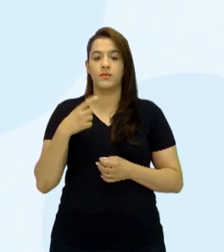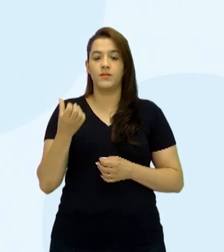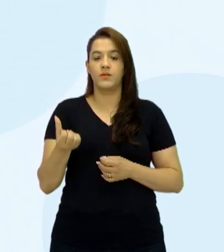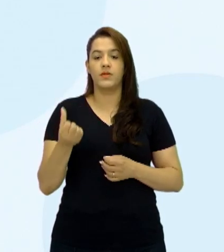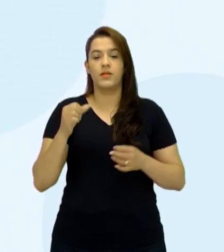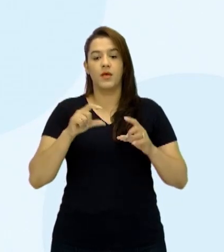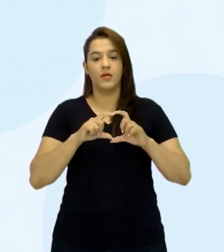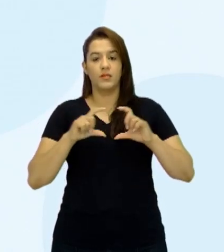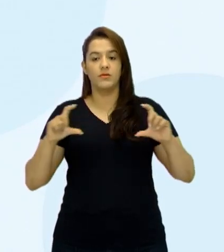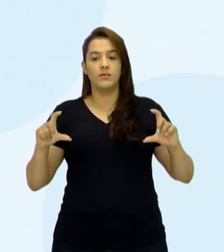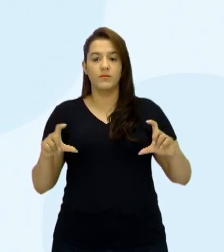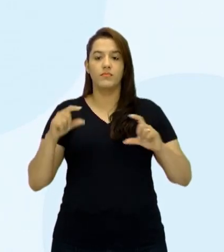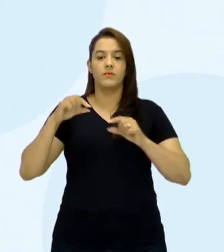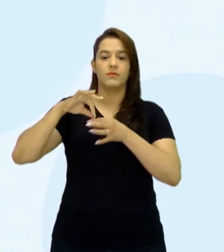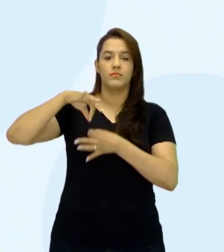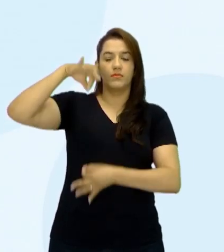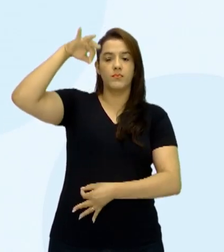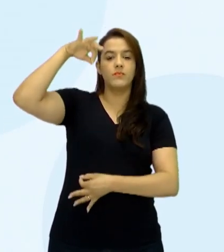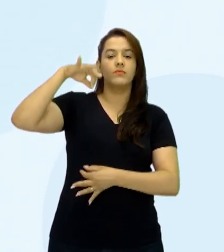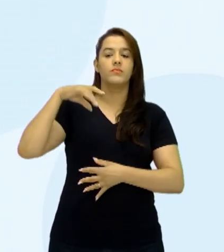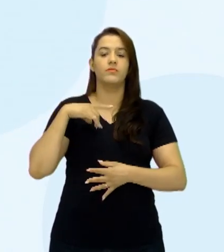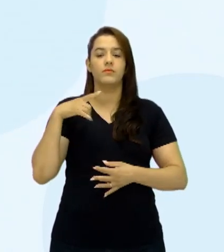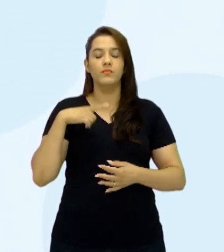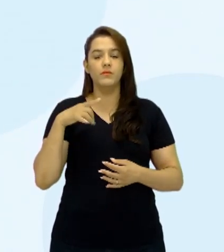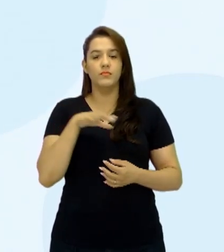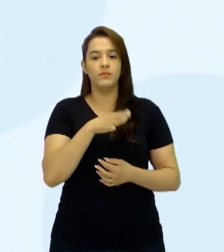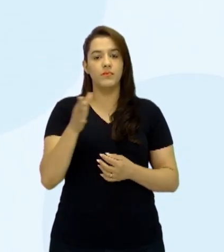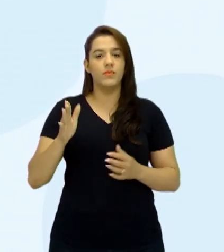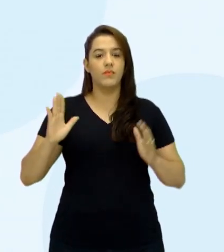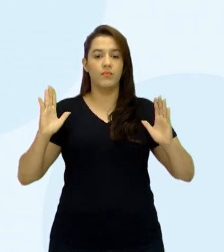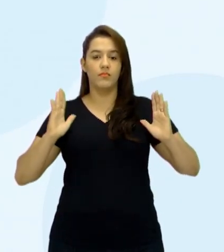ali, a cinturinha ali avantajada da Terra,